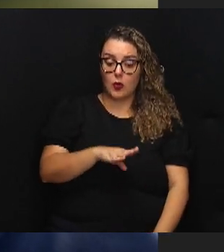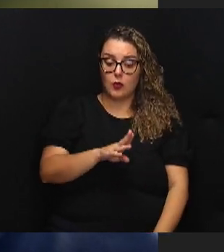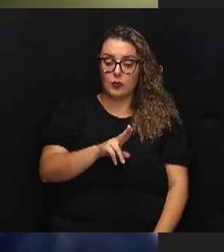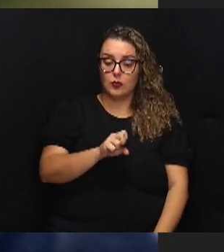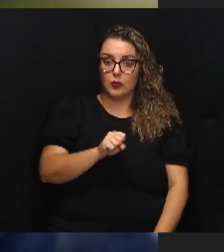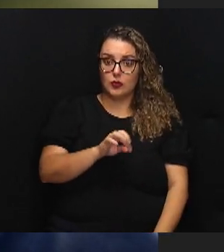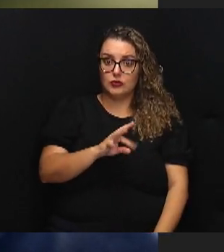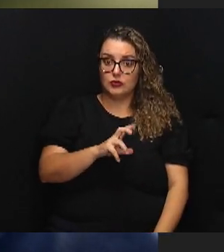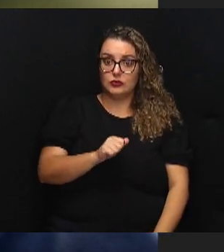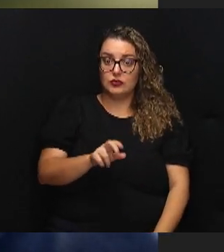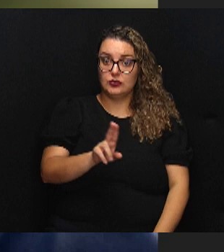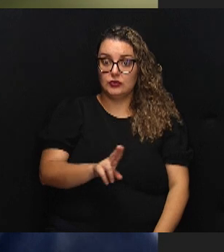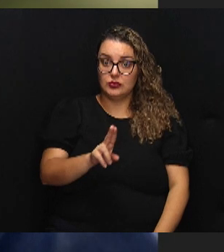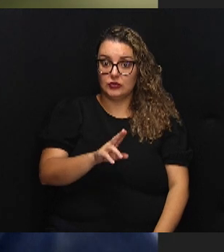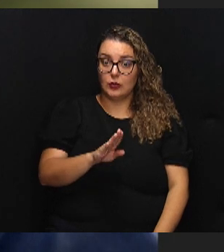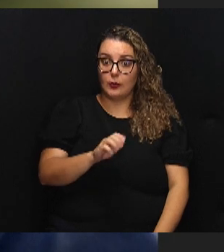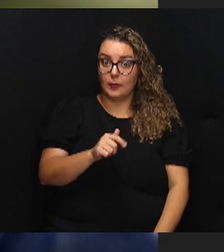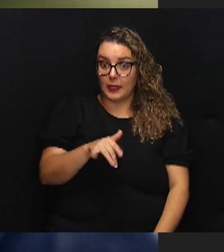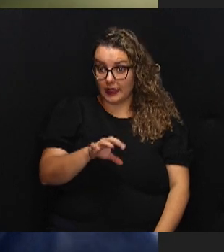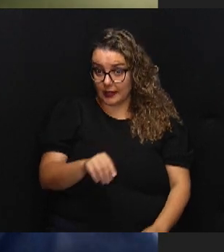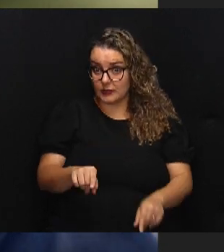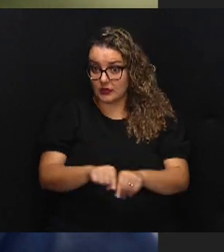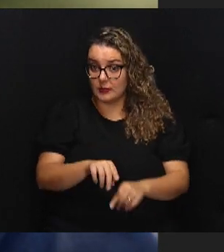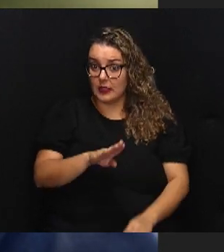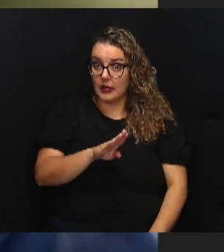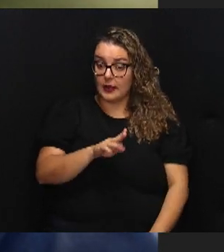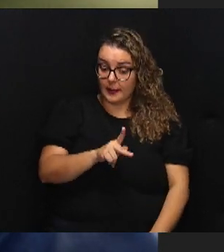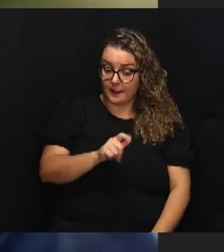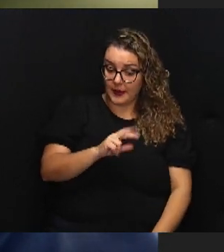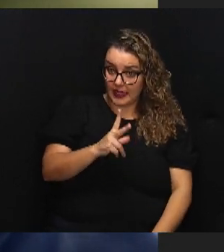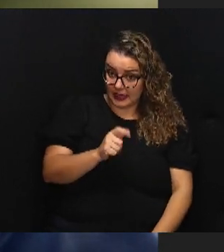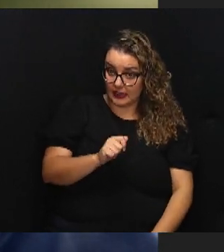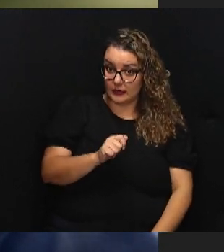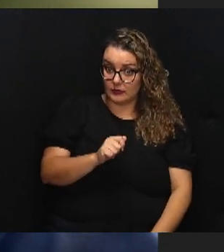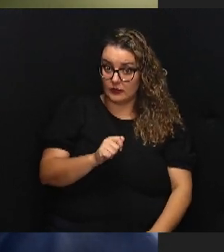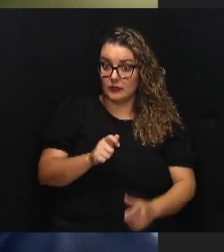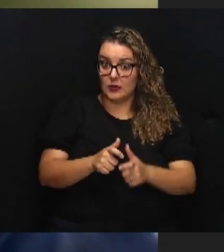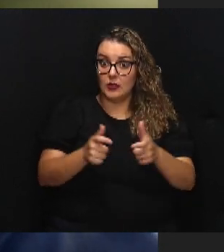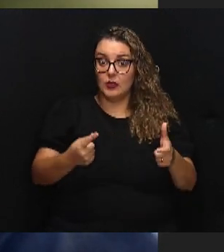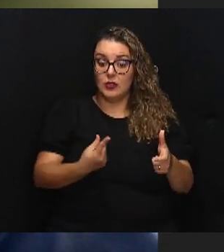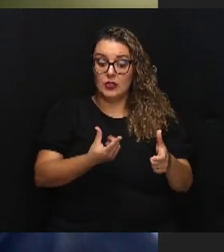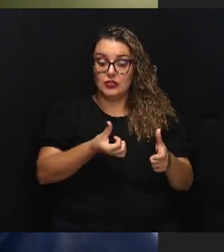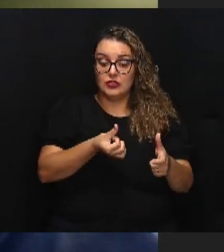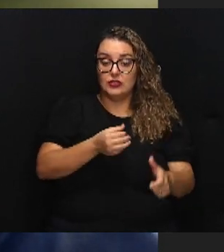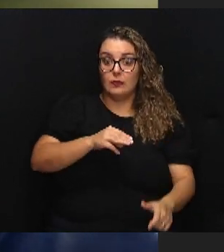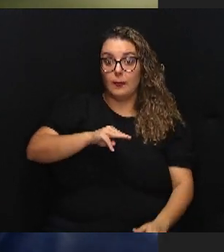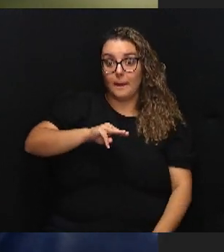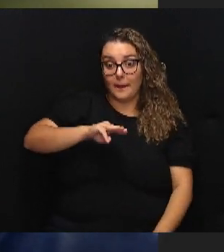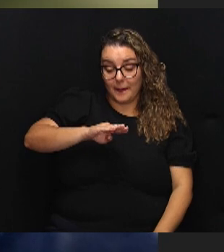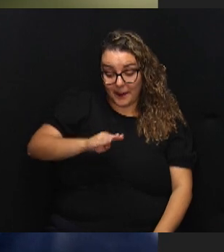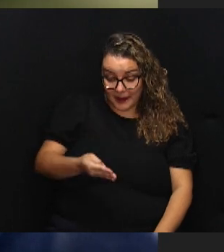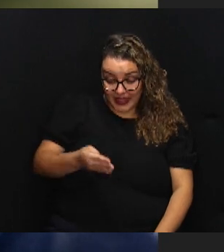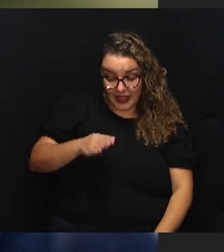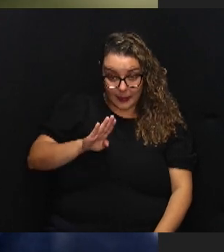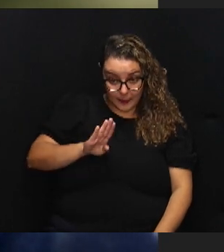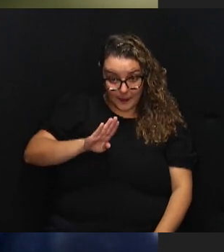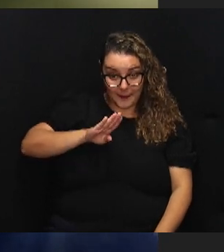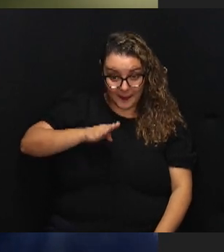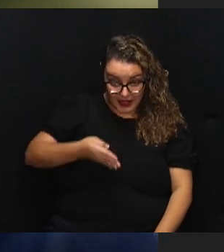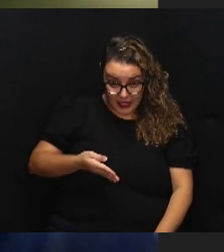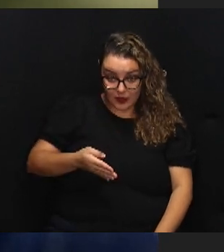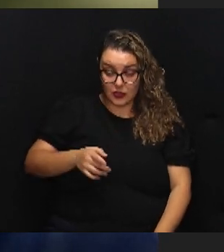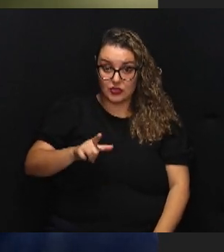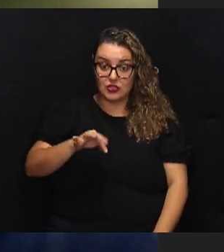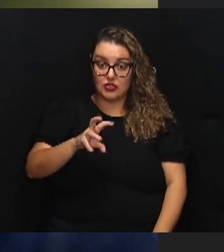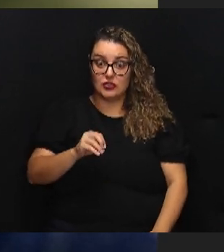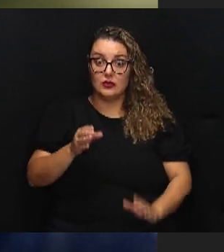do bagaço e da palha da cana-de-açúcar, a gente tem a chance de aumentar em 16 bilhões de litros a produção de etanol